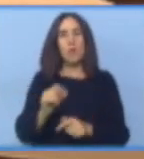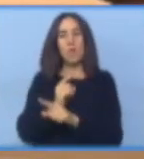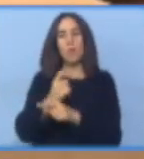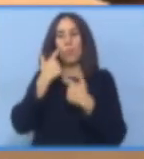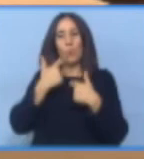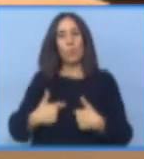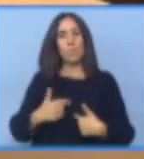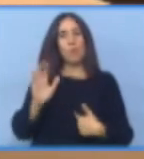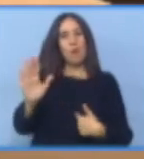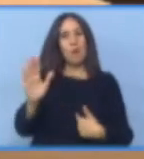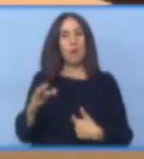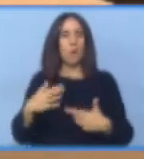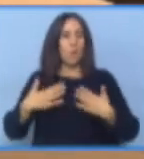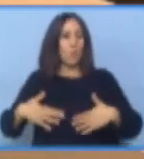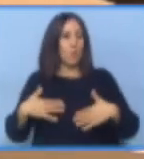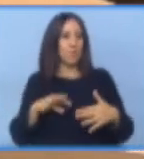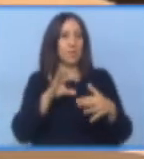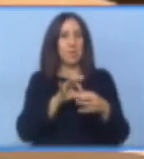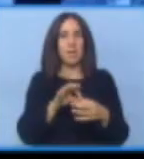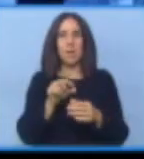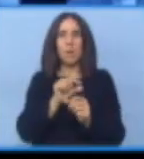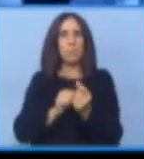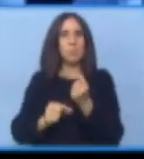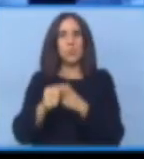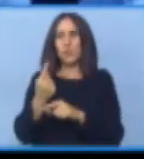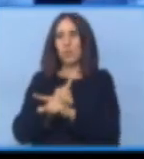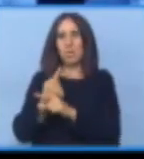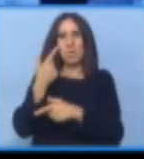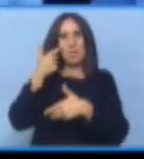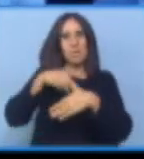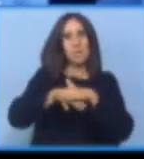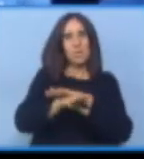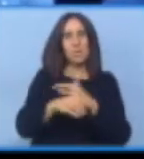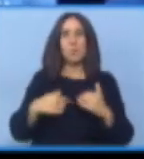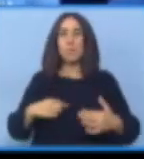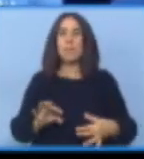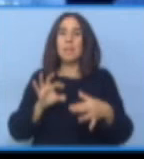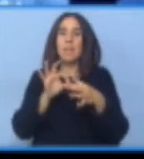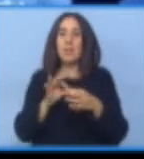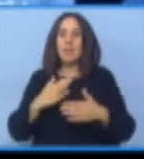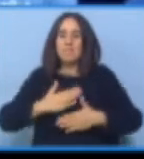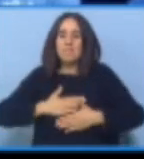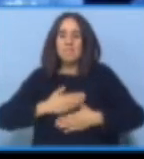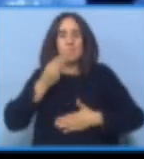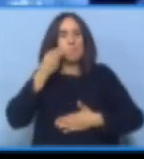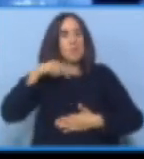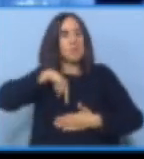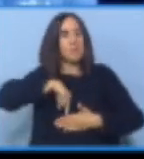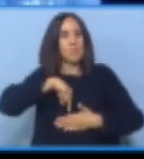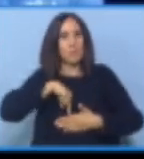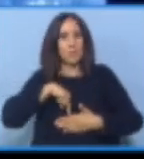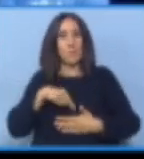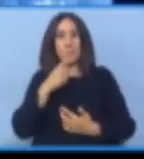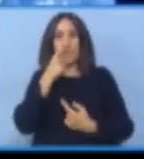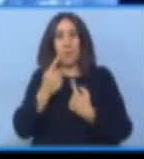seu corpo, seja a uma roupa, seja a uma joia que tenha deixado, eu estou a ligar-me ao fundo de mim. Há algo que